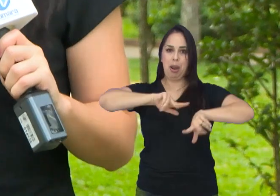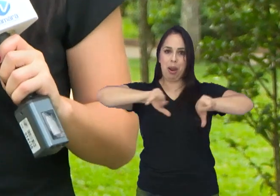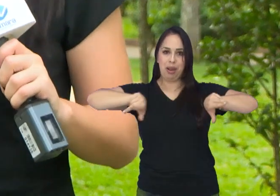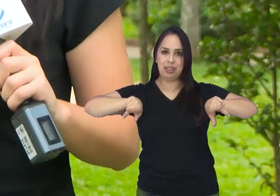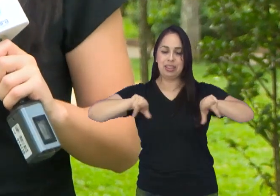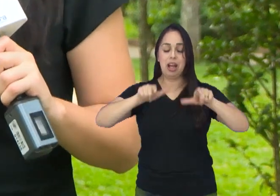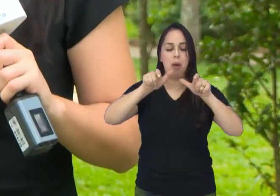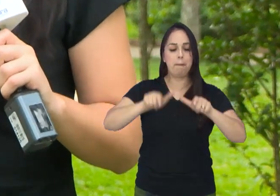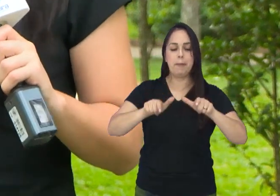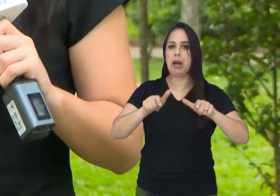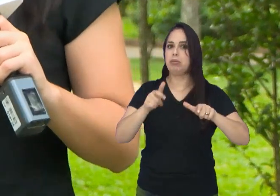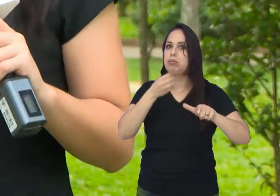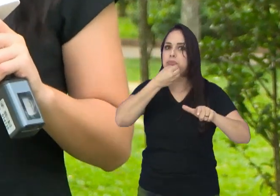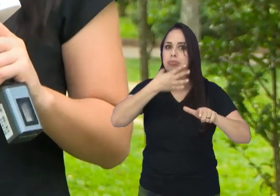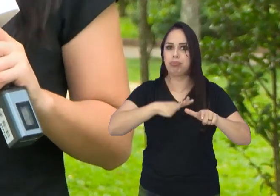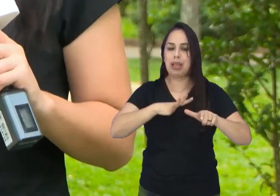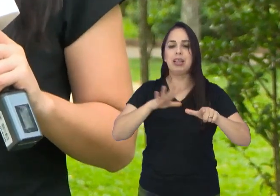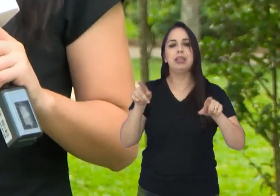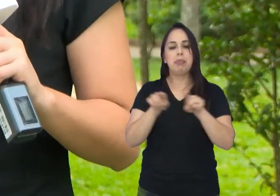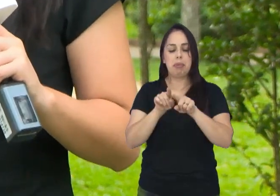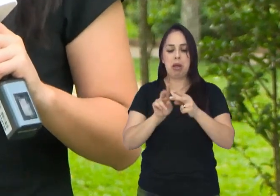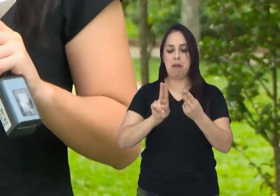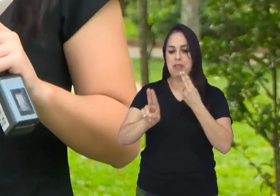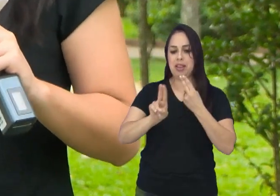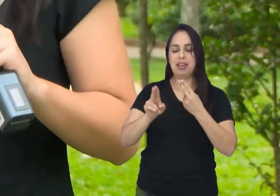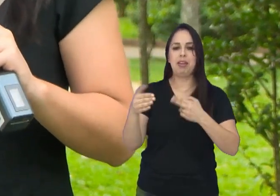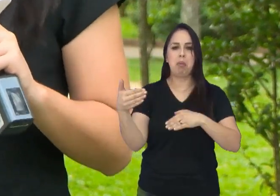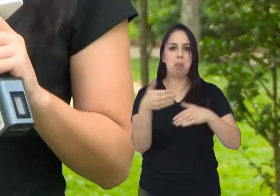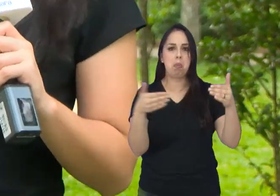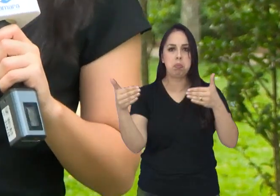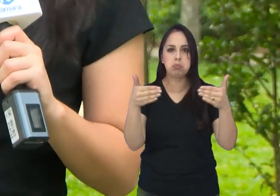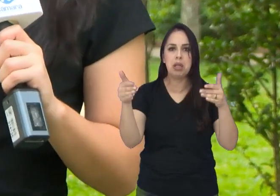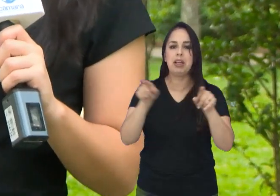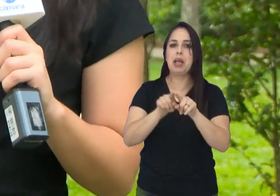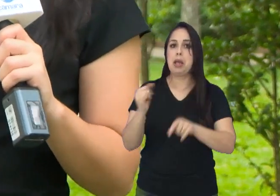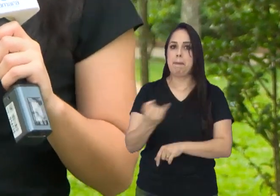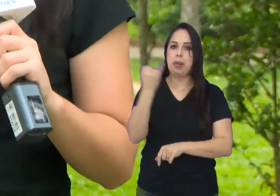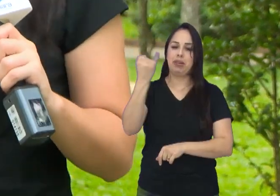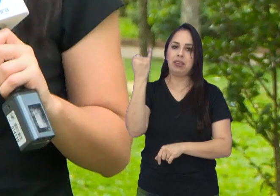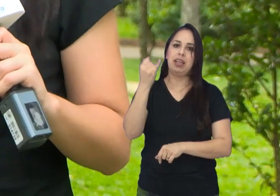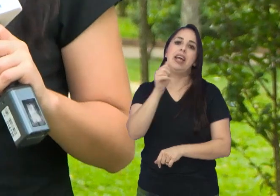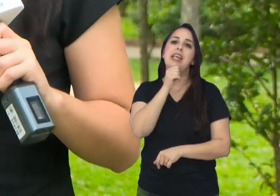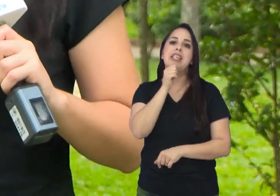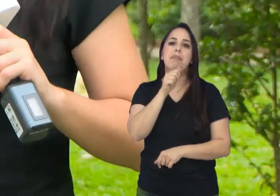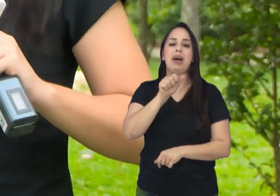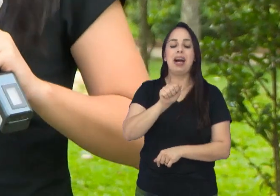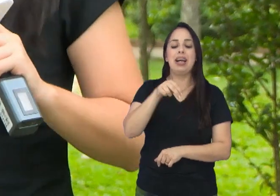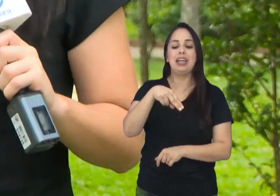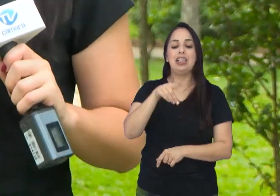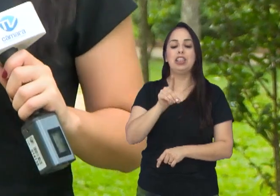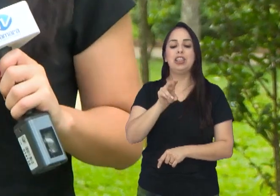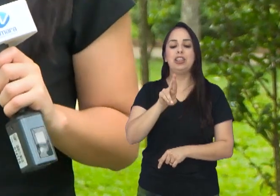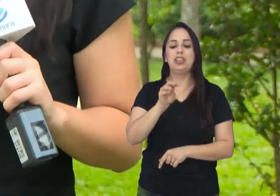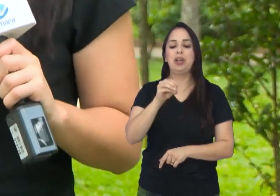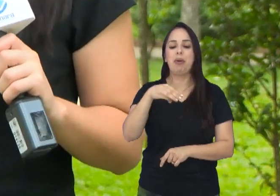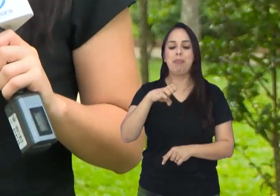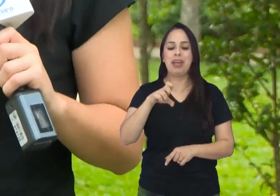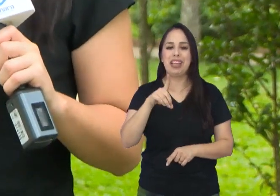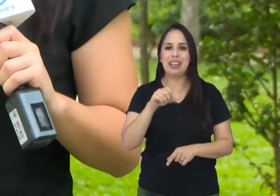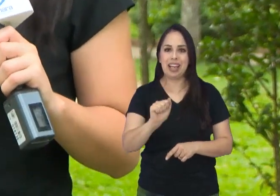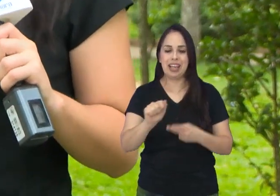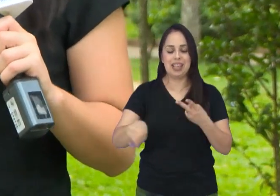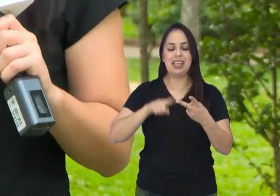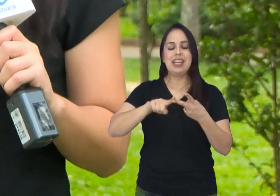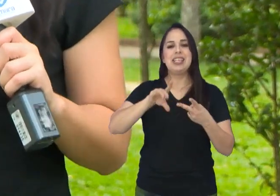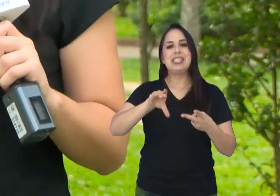excelente localização com importantes avenidas, como é o caso da Avenida Andrômeda e da Cidade Jardim, uma das maiores do município,